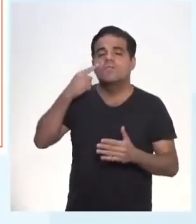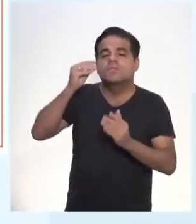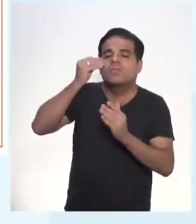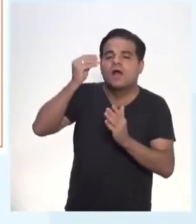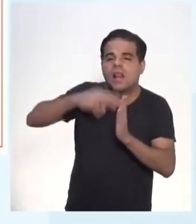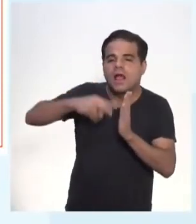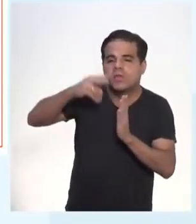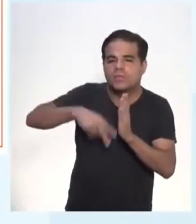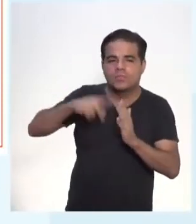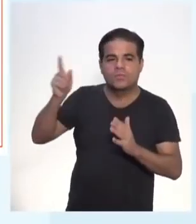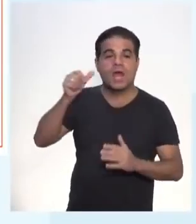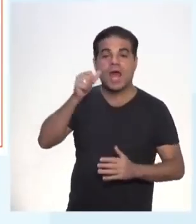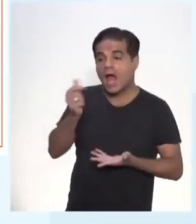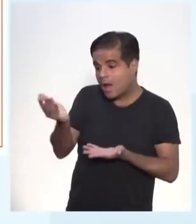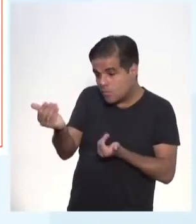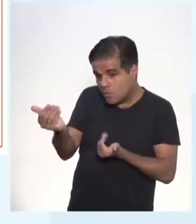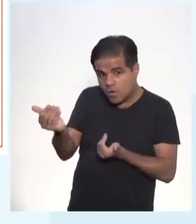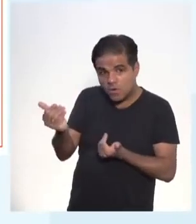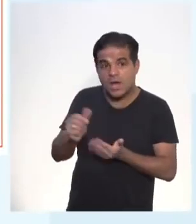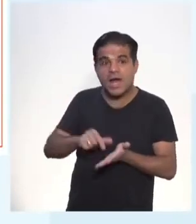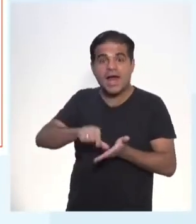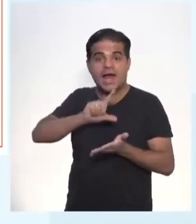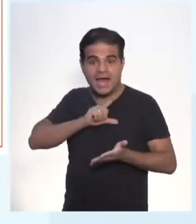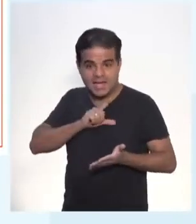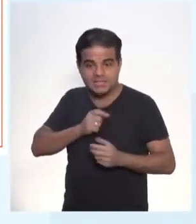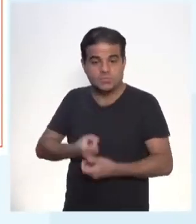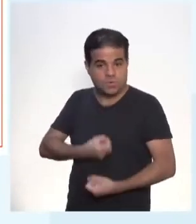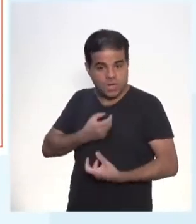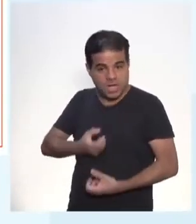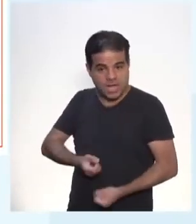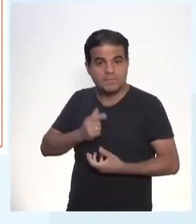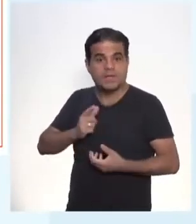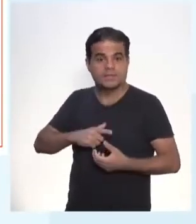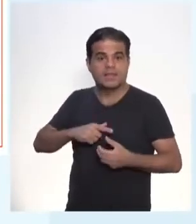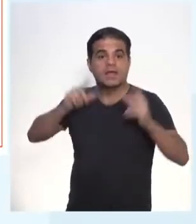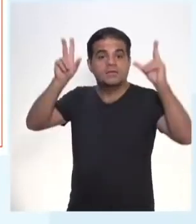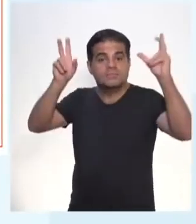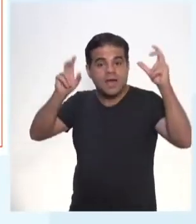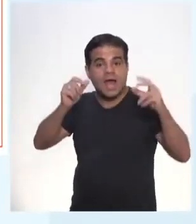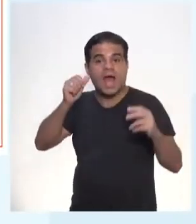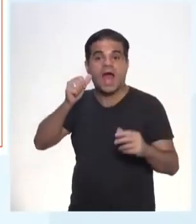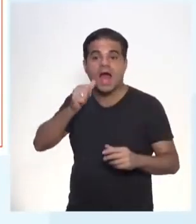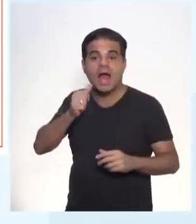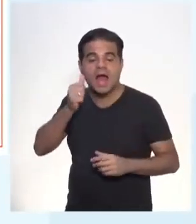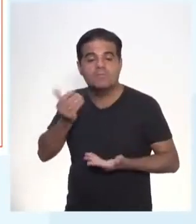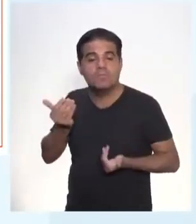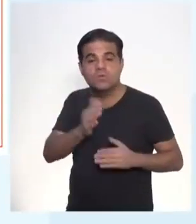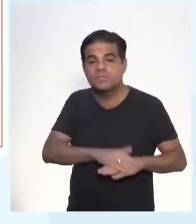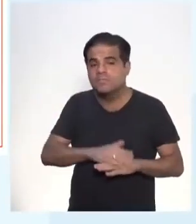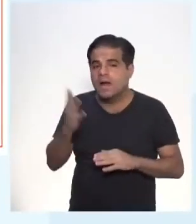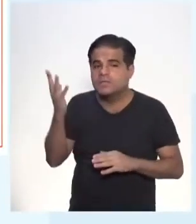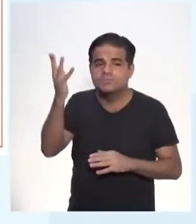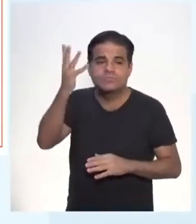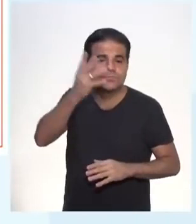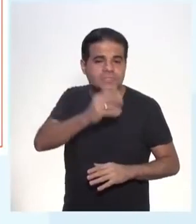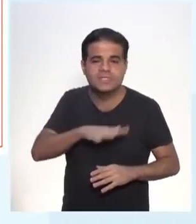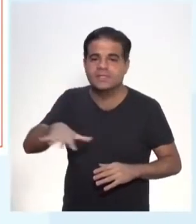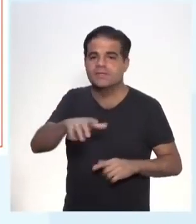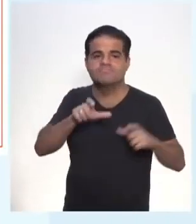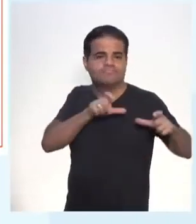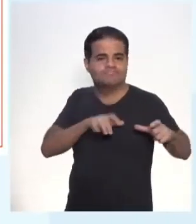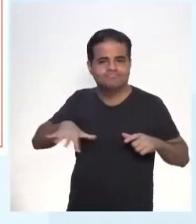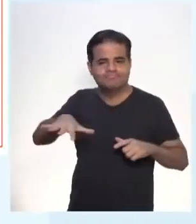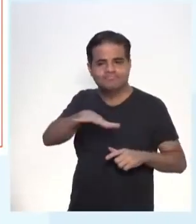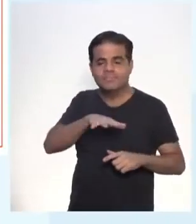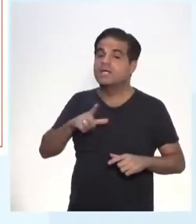leitura. A moça bonita, primeiro antes do poema já vem com esse prelúdio, né? A moça mais bonita da minha terra, né? Então